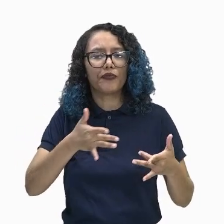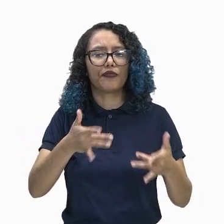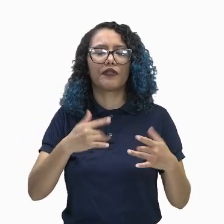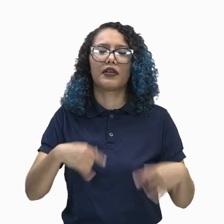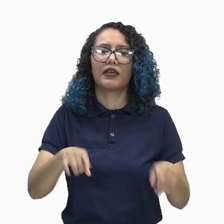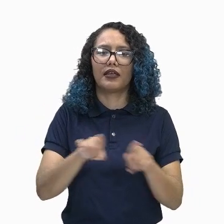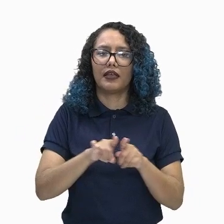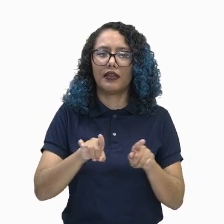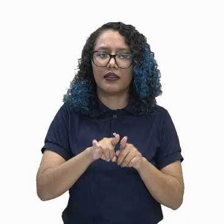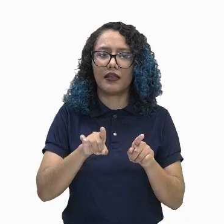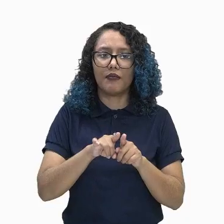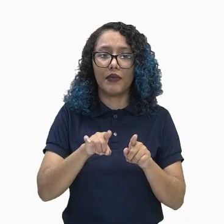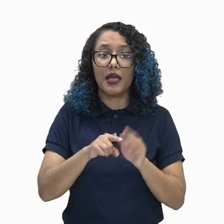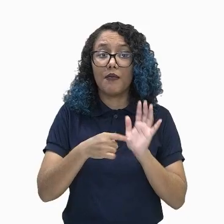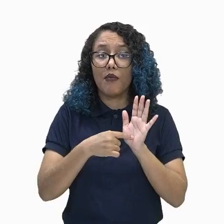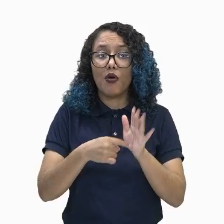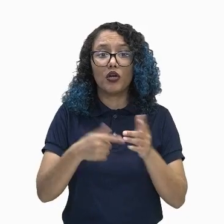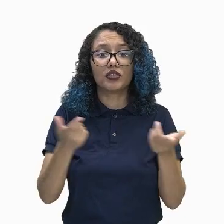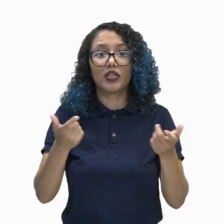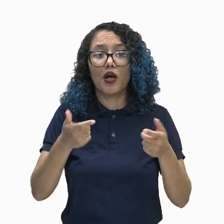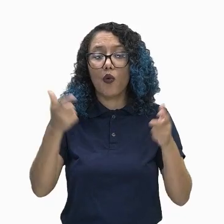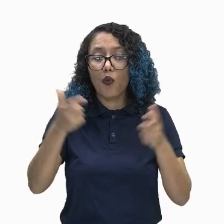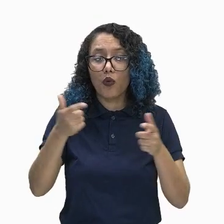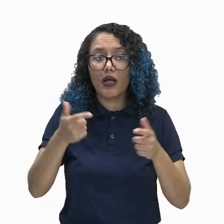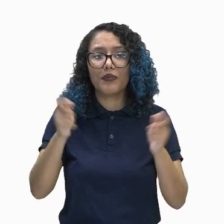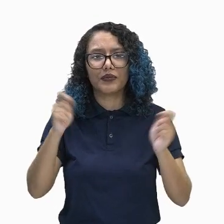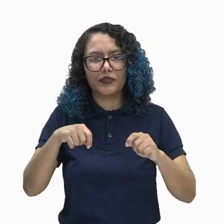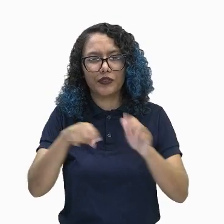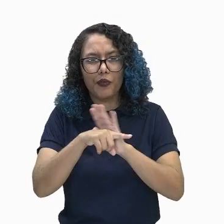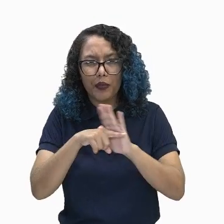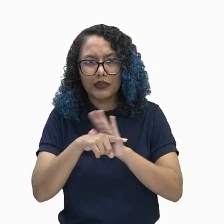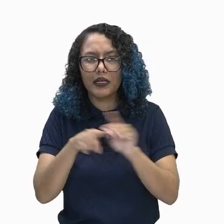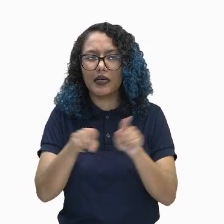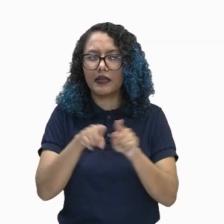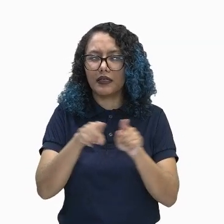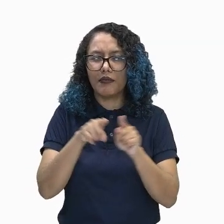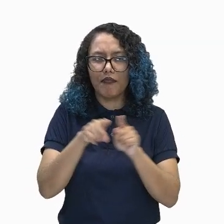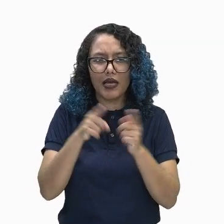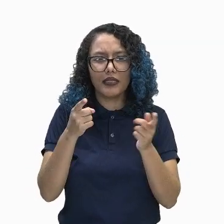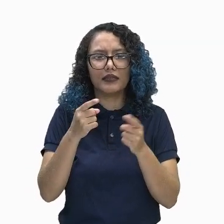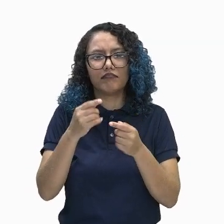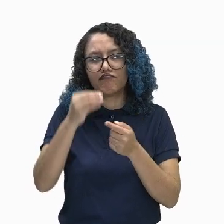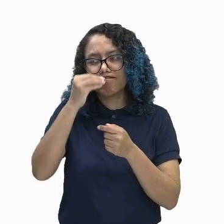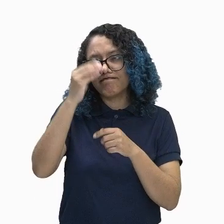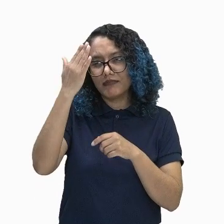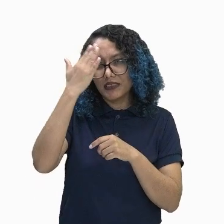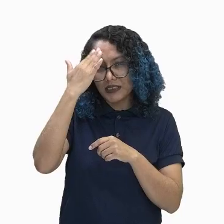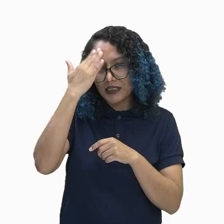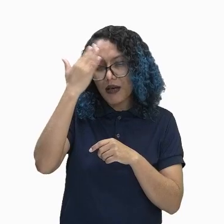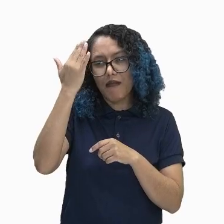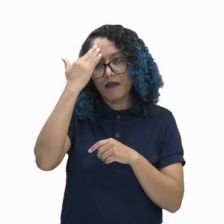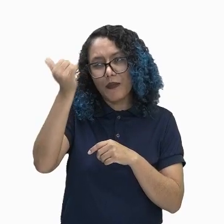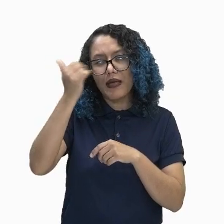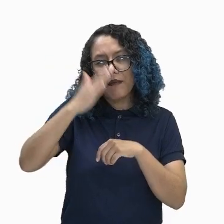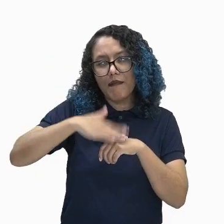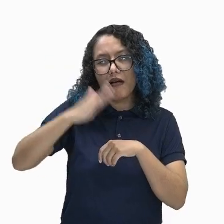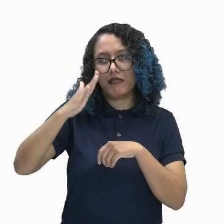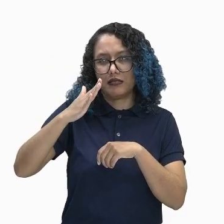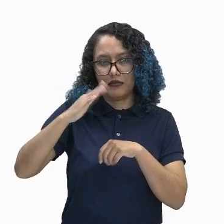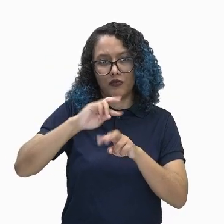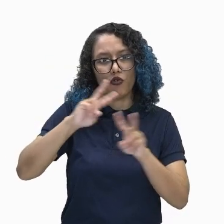oferece um local para você pesquisar e saber mais sobre esse assunto. Ok? Isso,